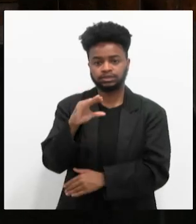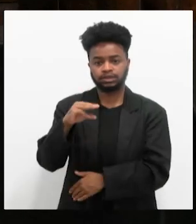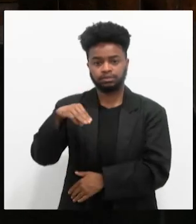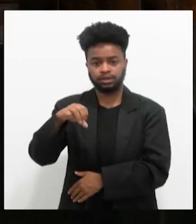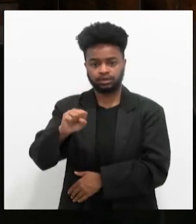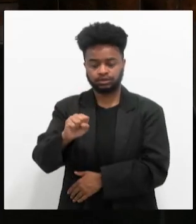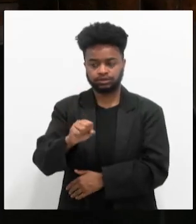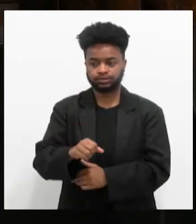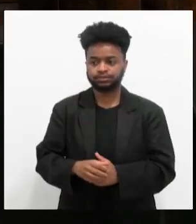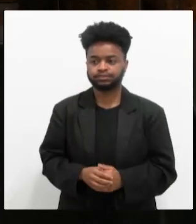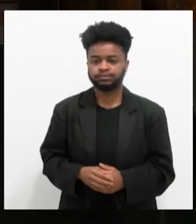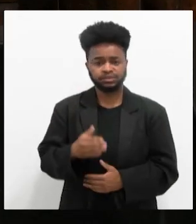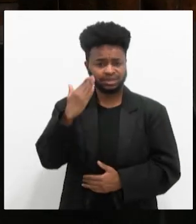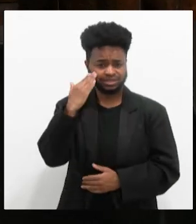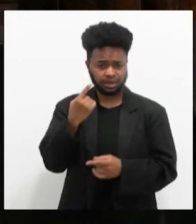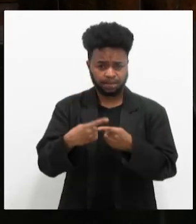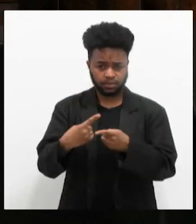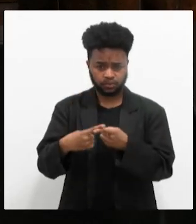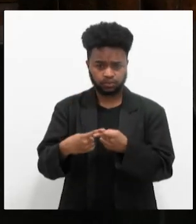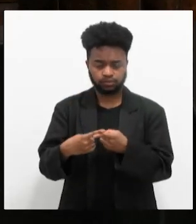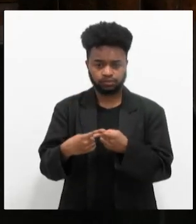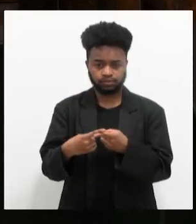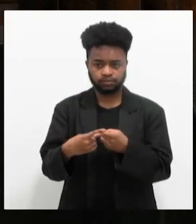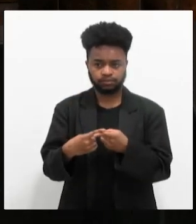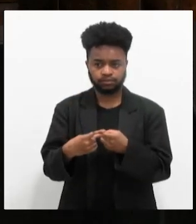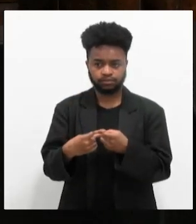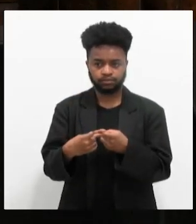ICMS. Sabe por quê?